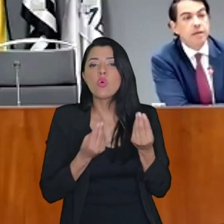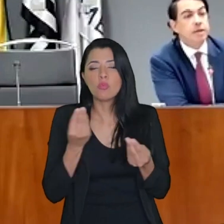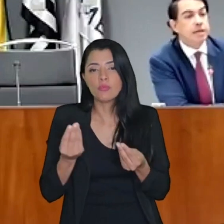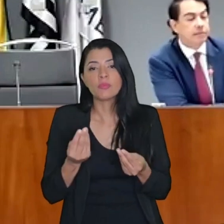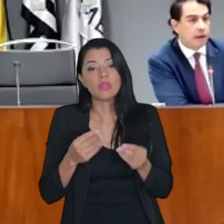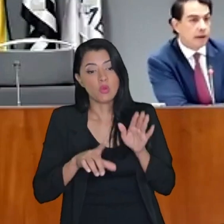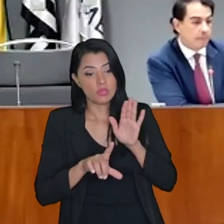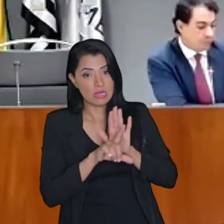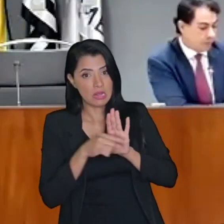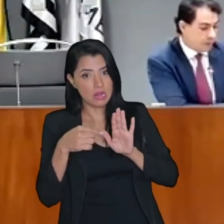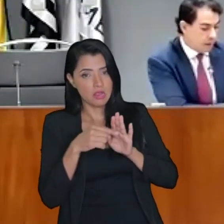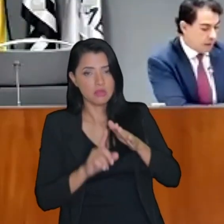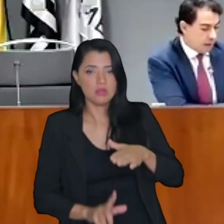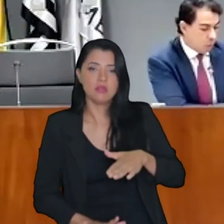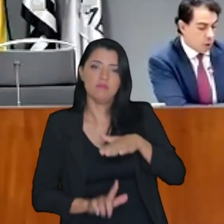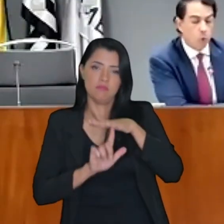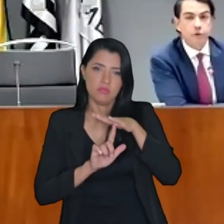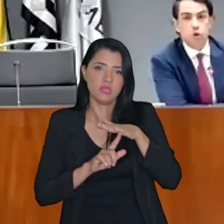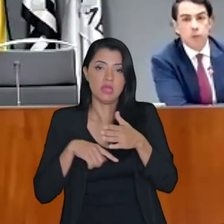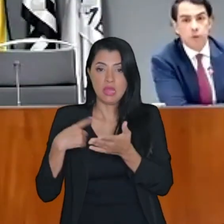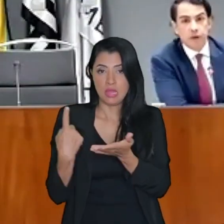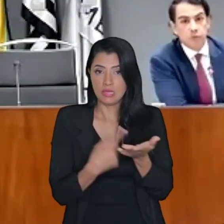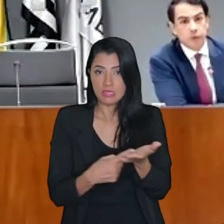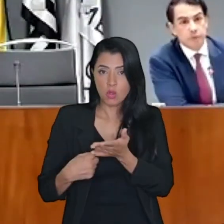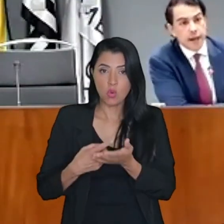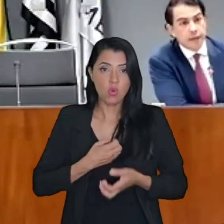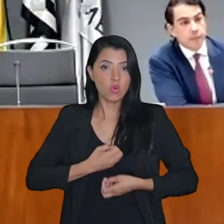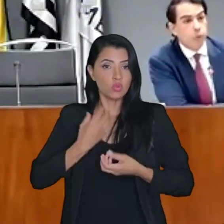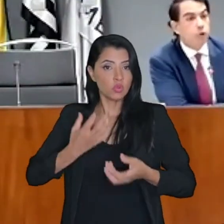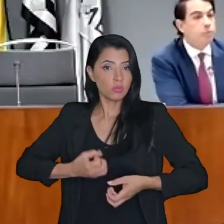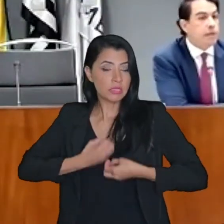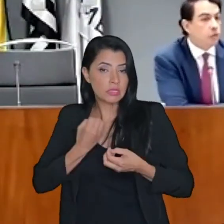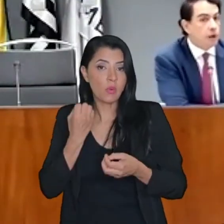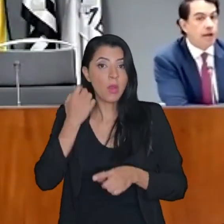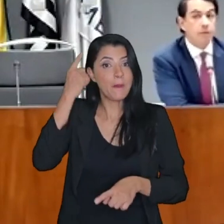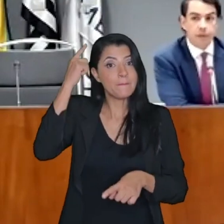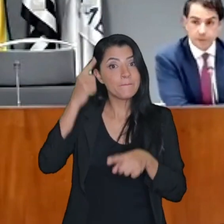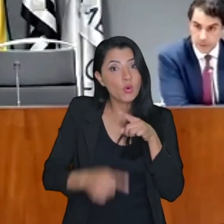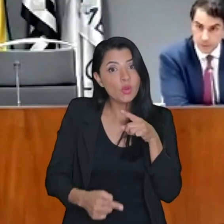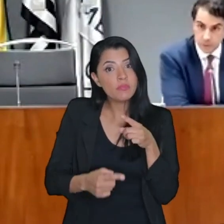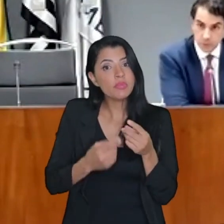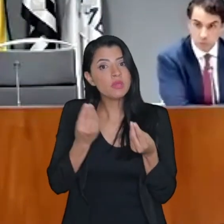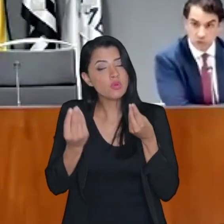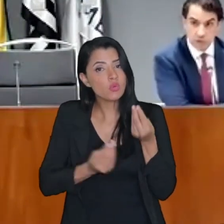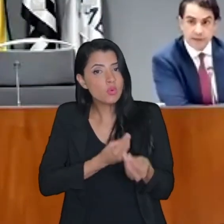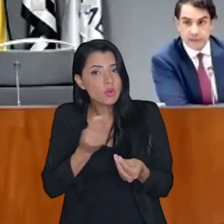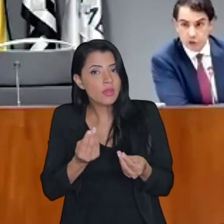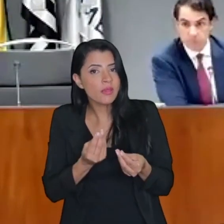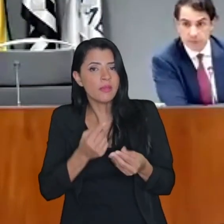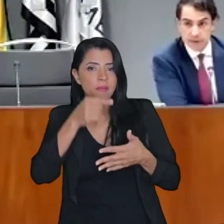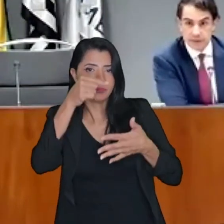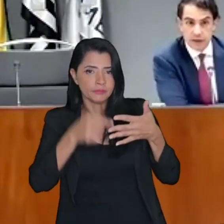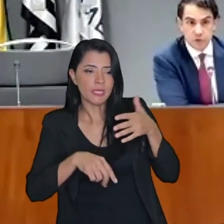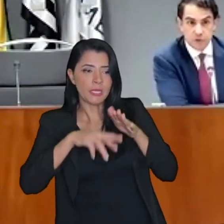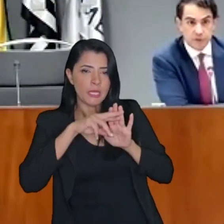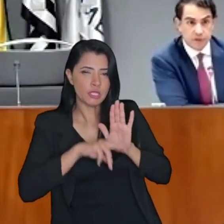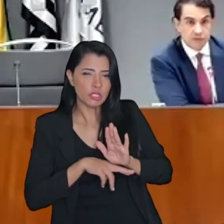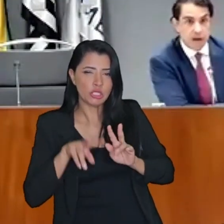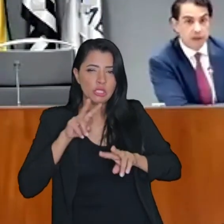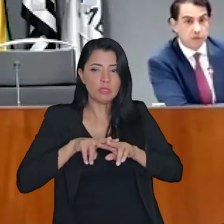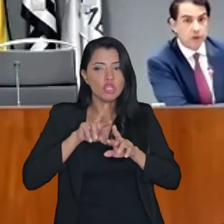lei limita o acordo de colaboração premiada, proibindo, em princípio, os tais regimes